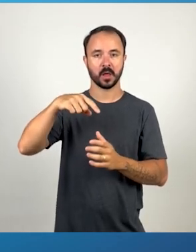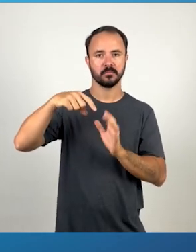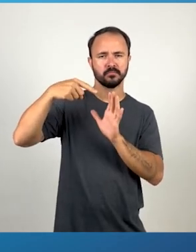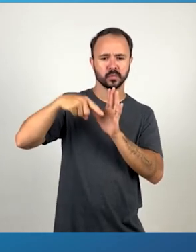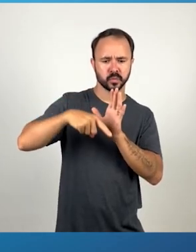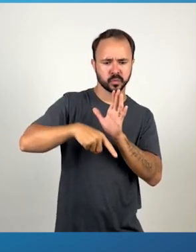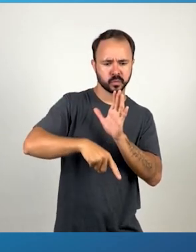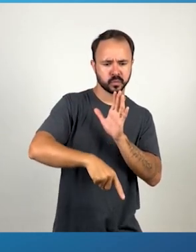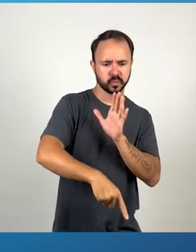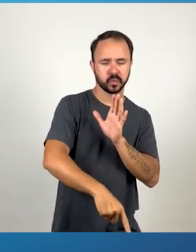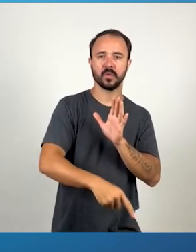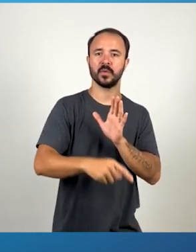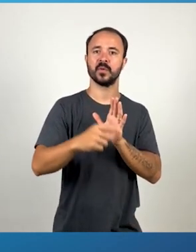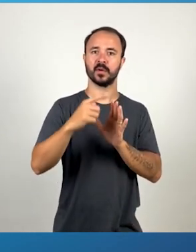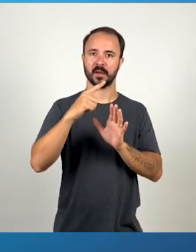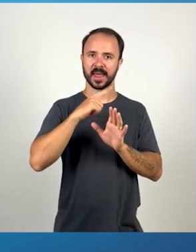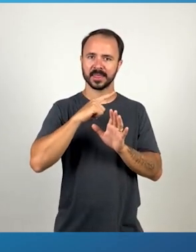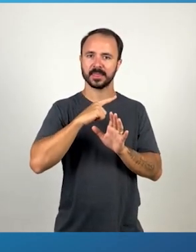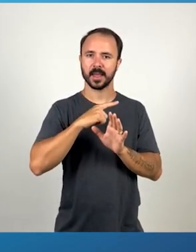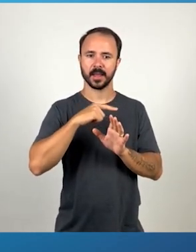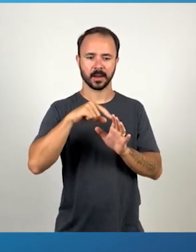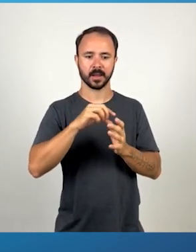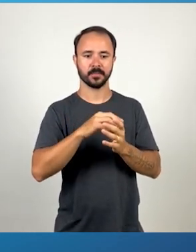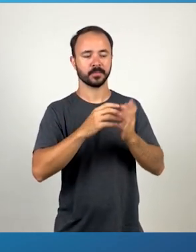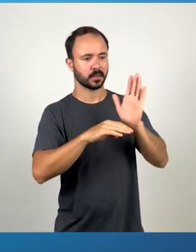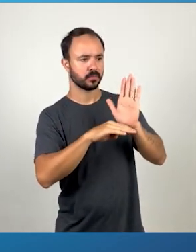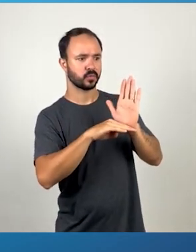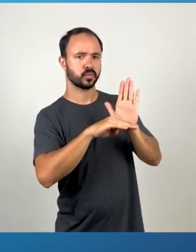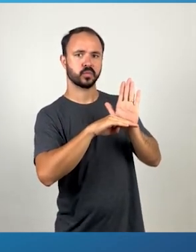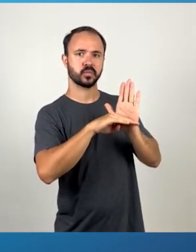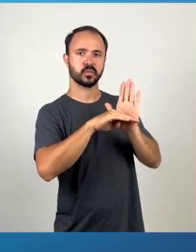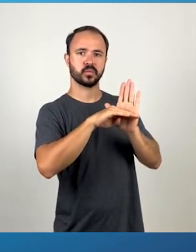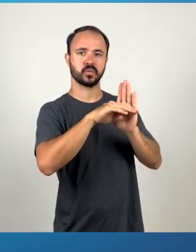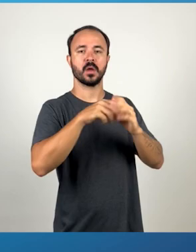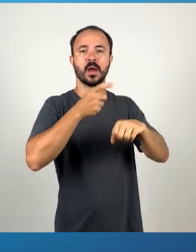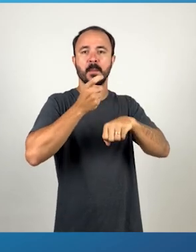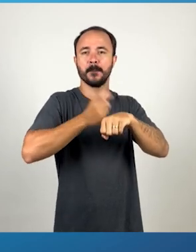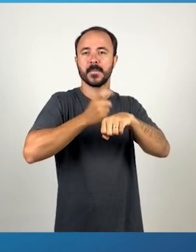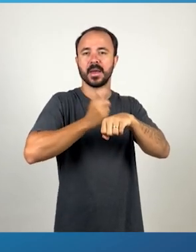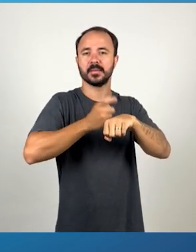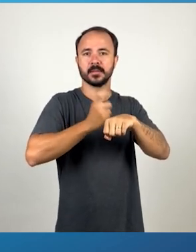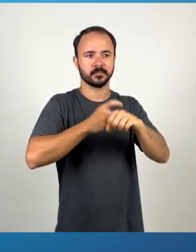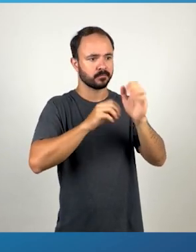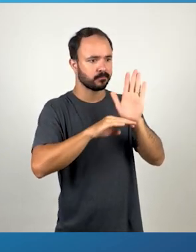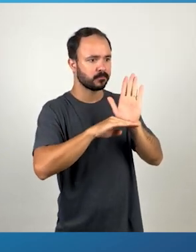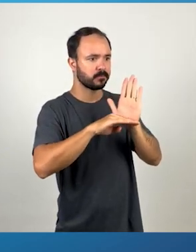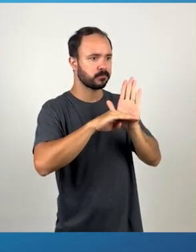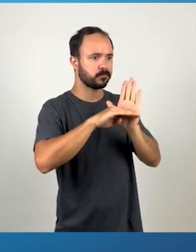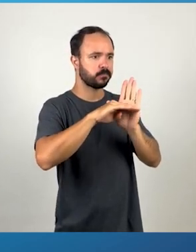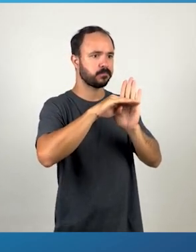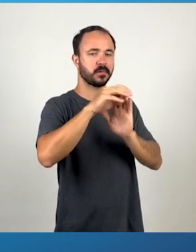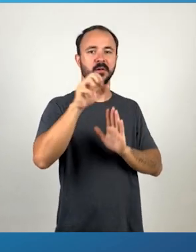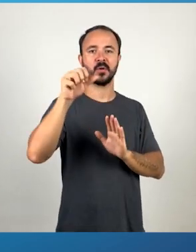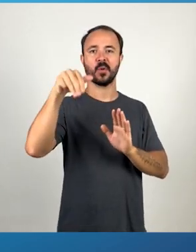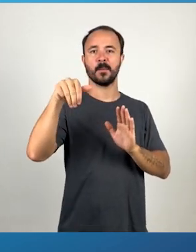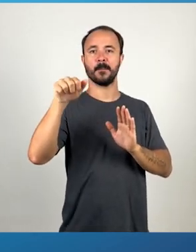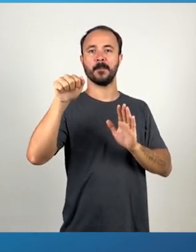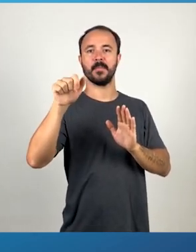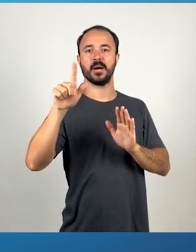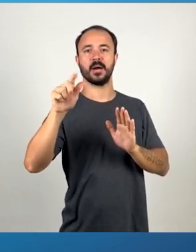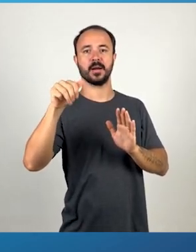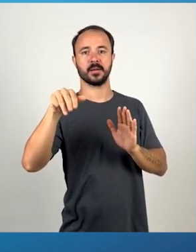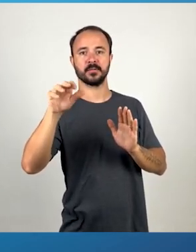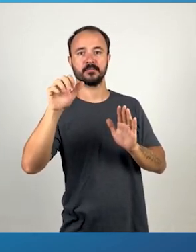do subsolo, esse aquecimento das rochas, né, provocado ali pelo magma no interior da Terra,